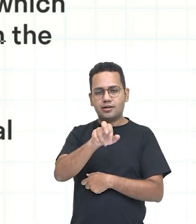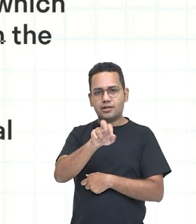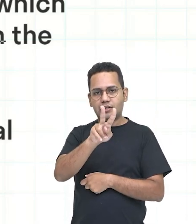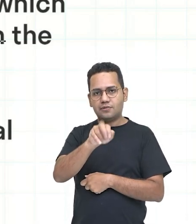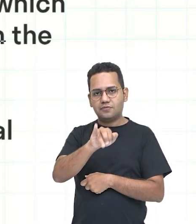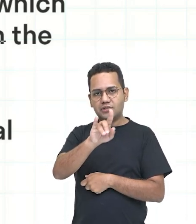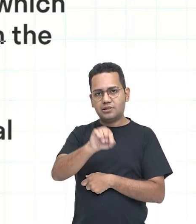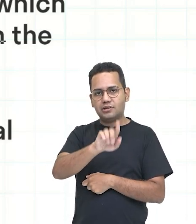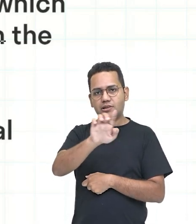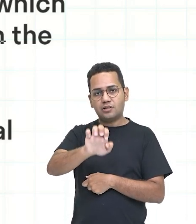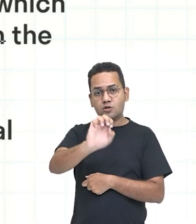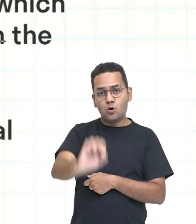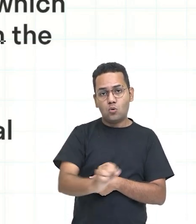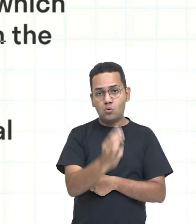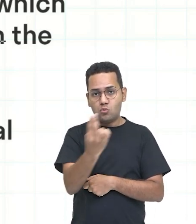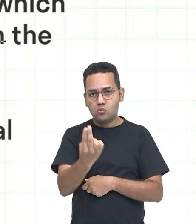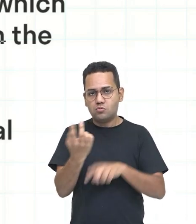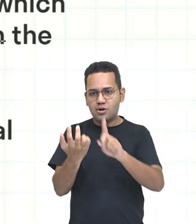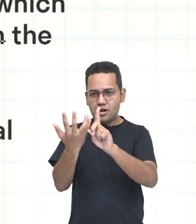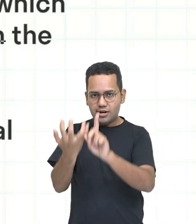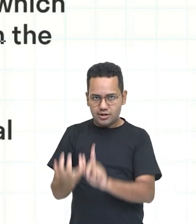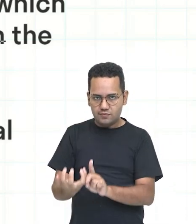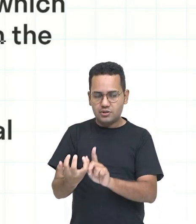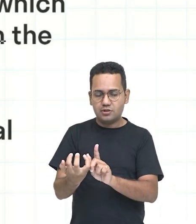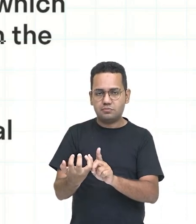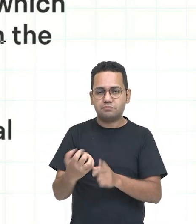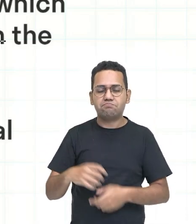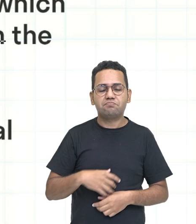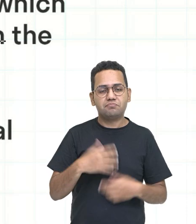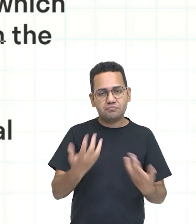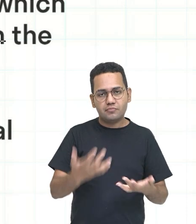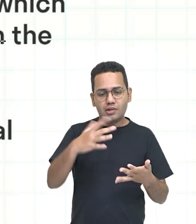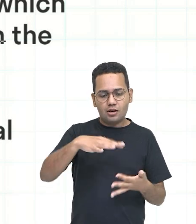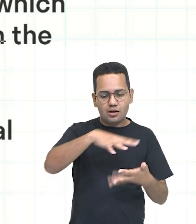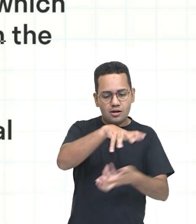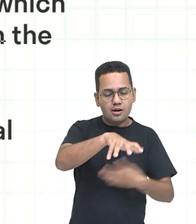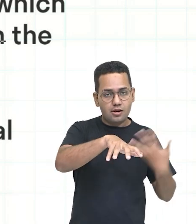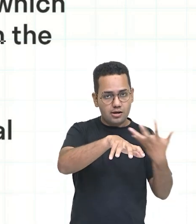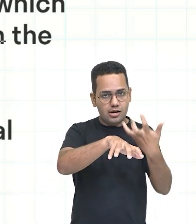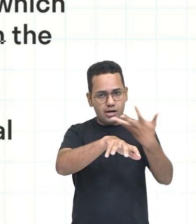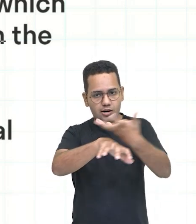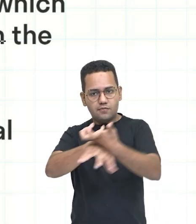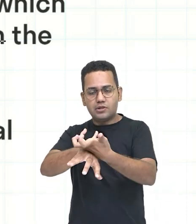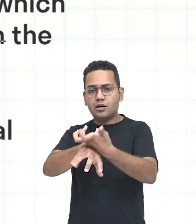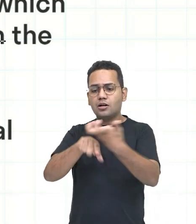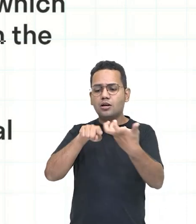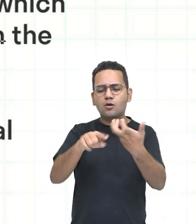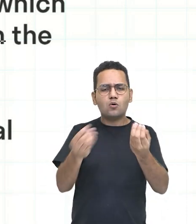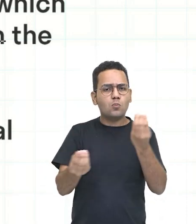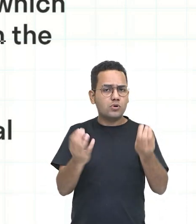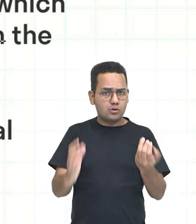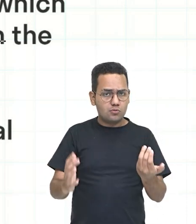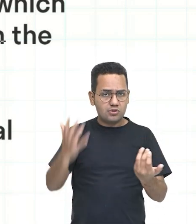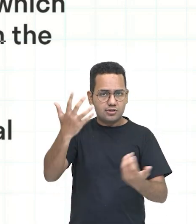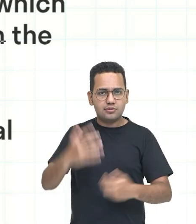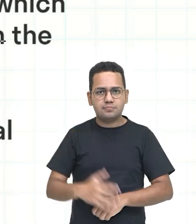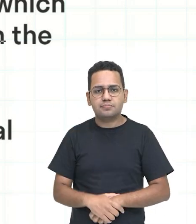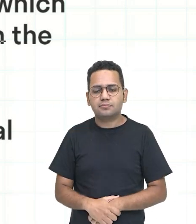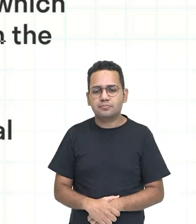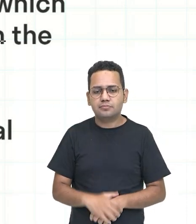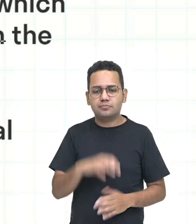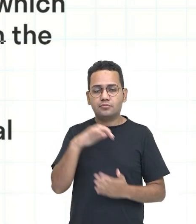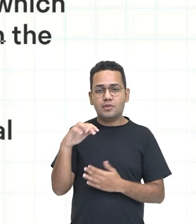temos Quantum Gravity. We have two high successful theories. General Relativity, which